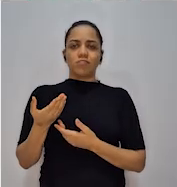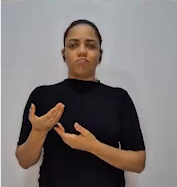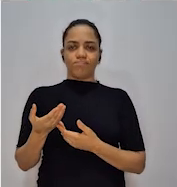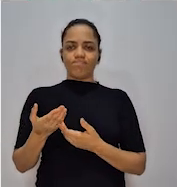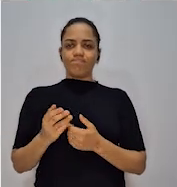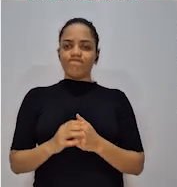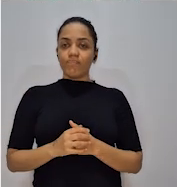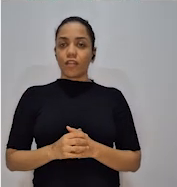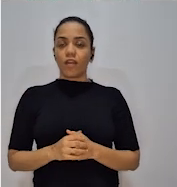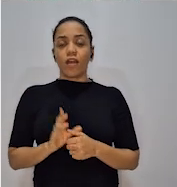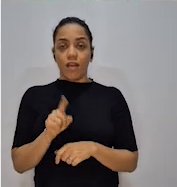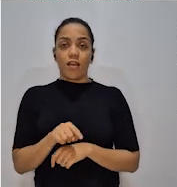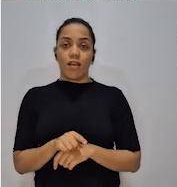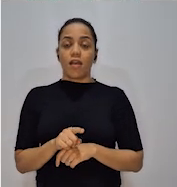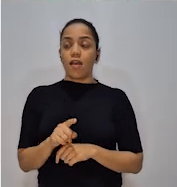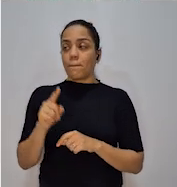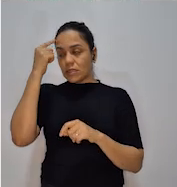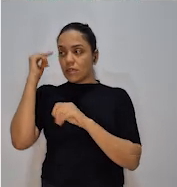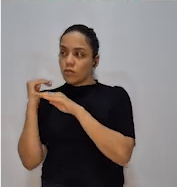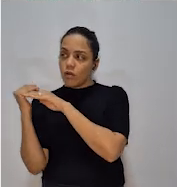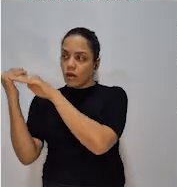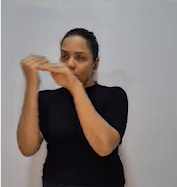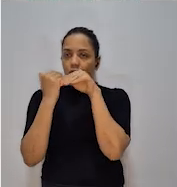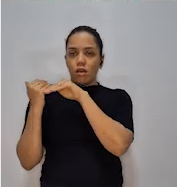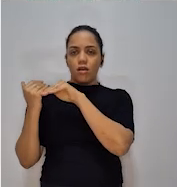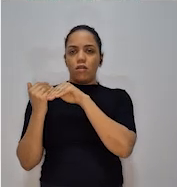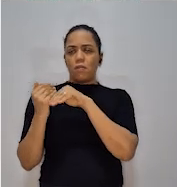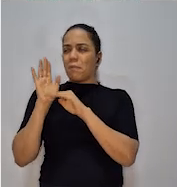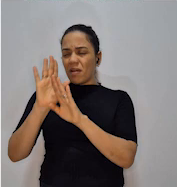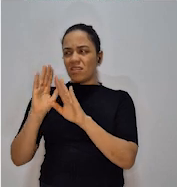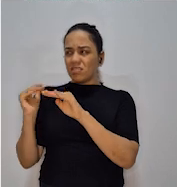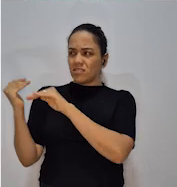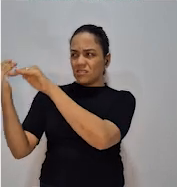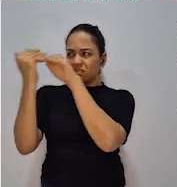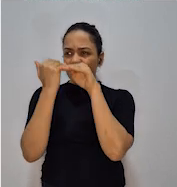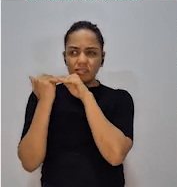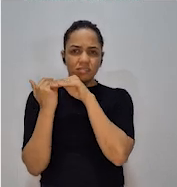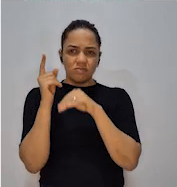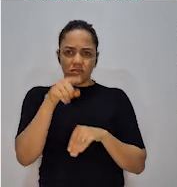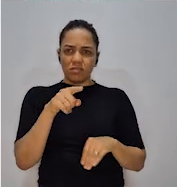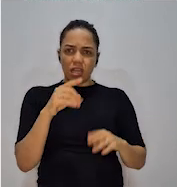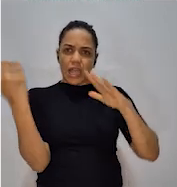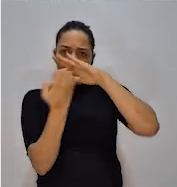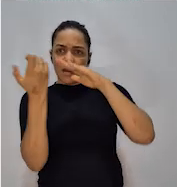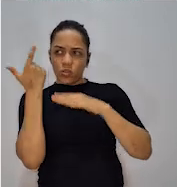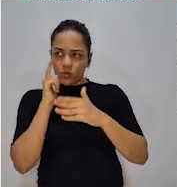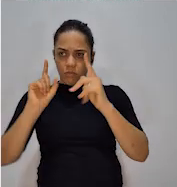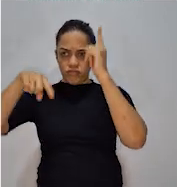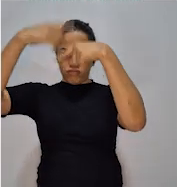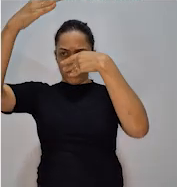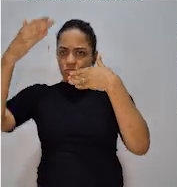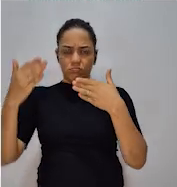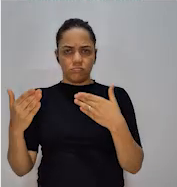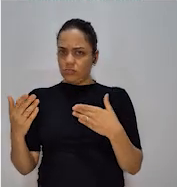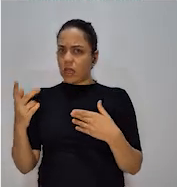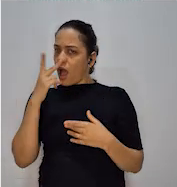gente vive com a homogeneidade. Mas não é na homogeneidade que as empresas crescem, que as pessoas se desenvolvem. A gente só se